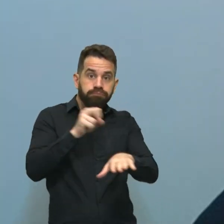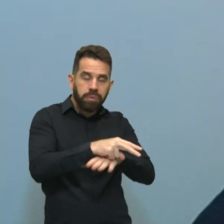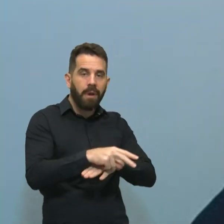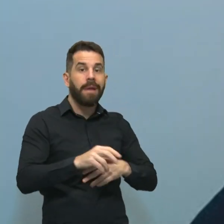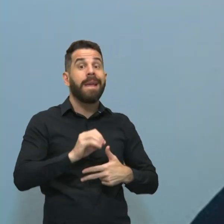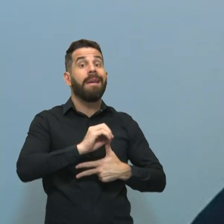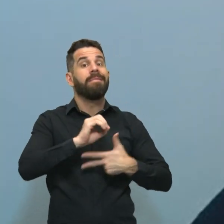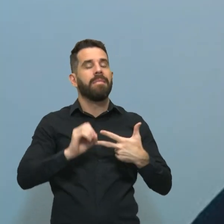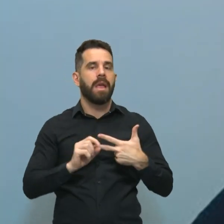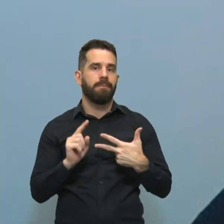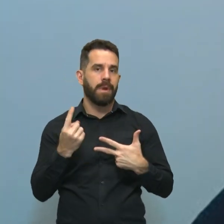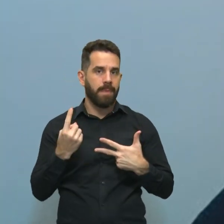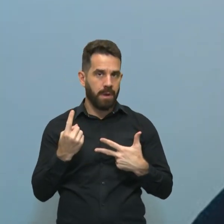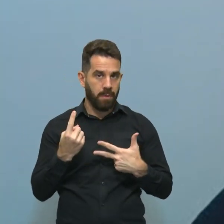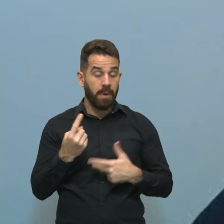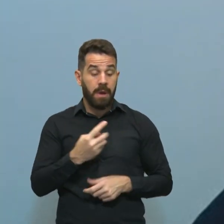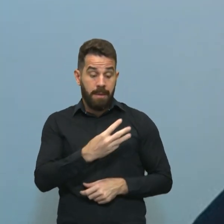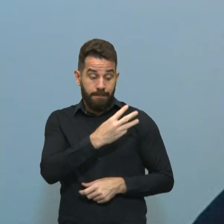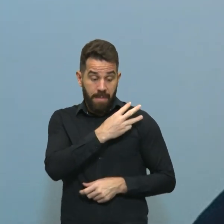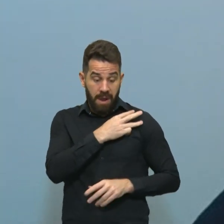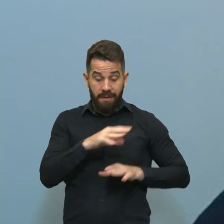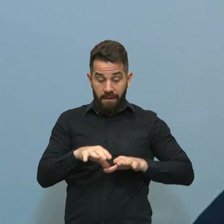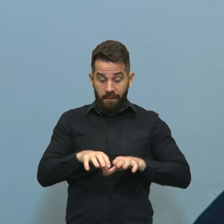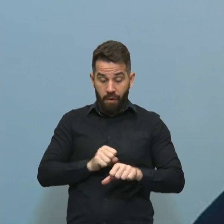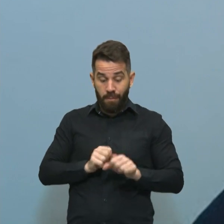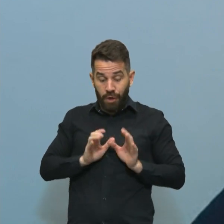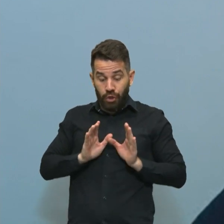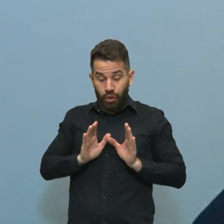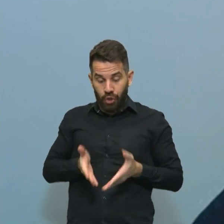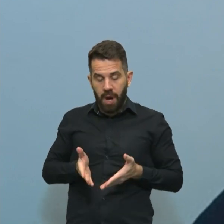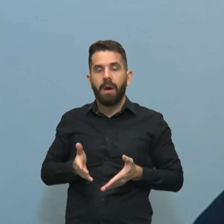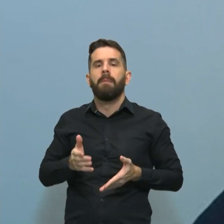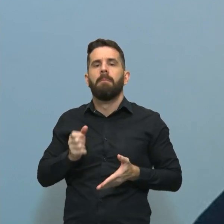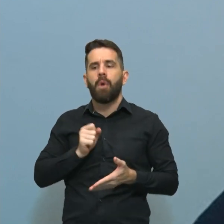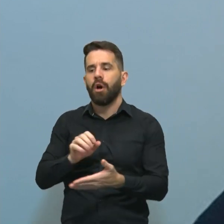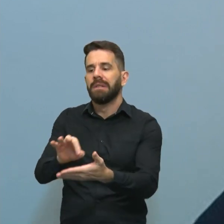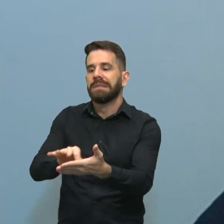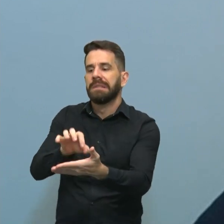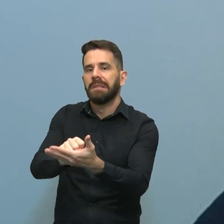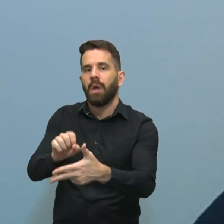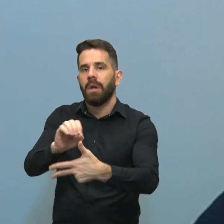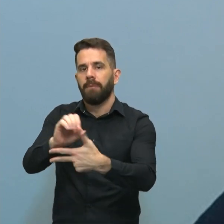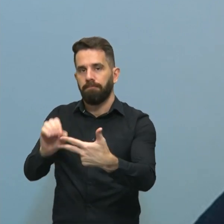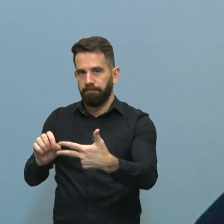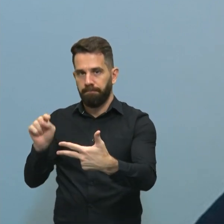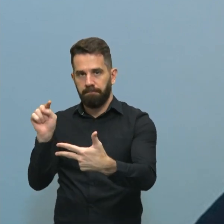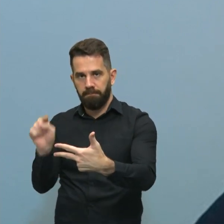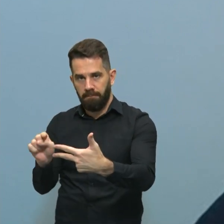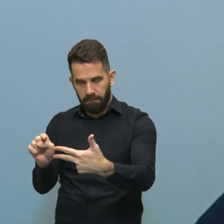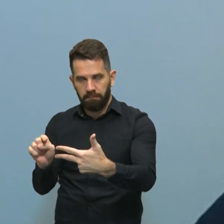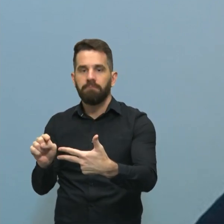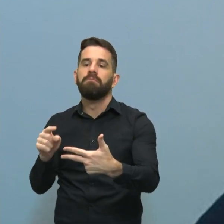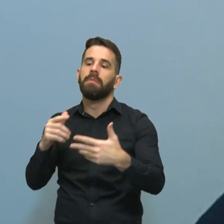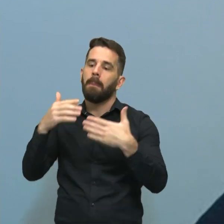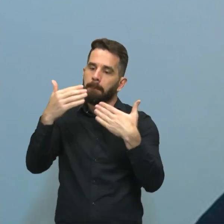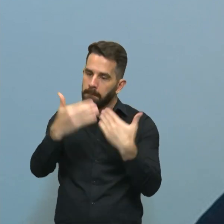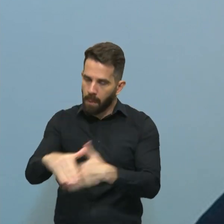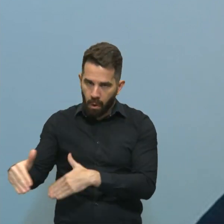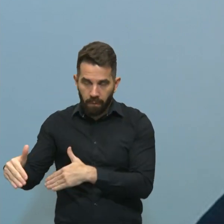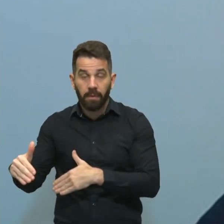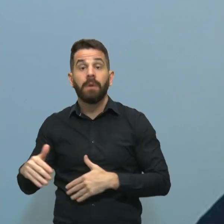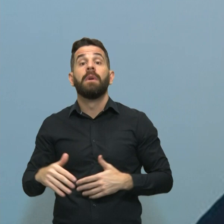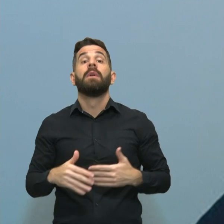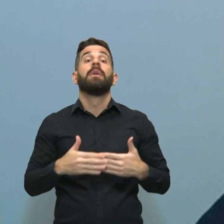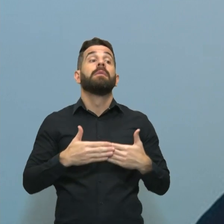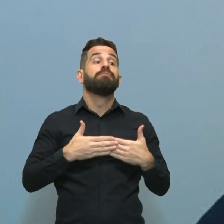médio, né? Ele vai se inscrever para a realização do Enem e, posteriormente, a gente tem na UFG a publicação do edital do